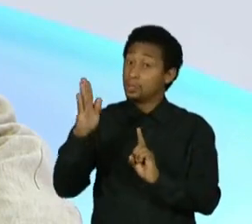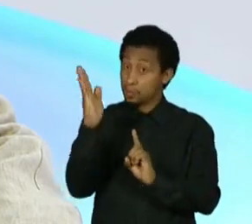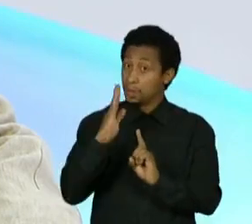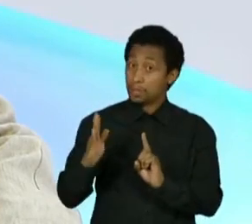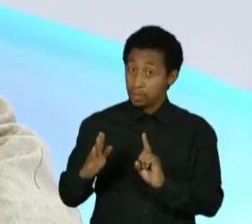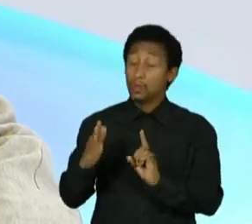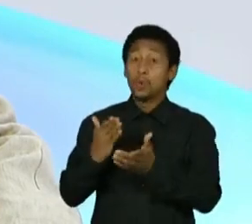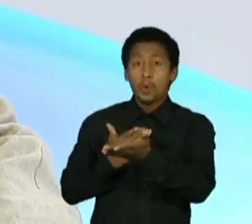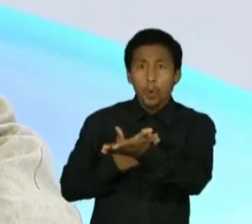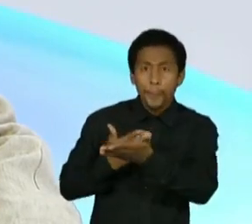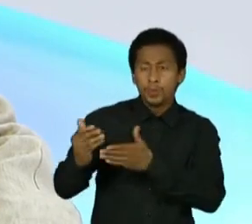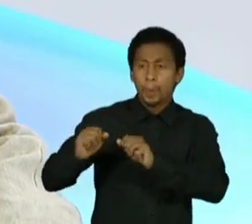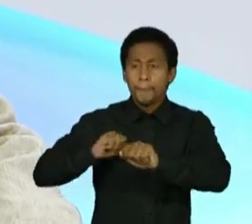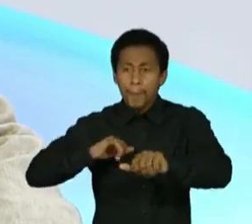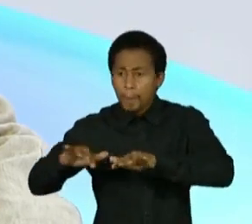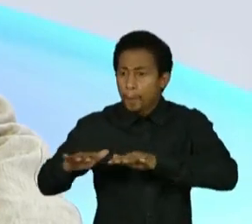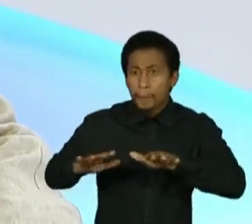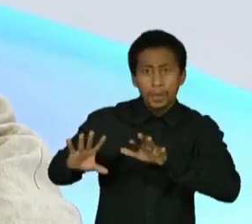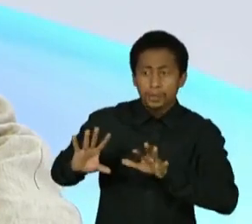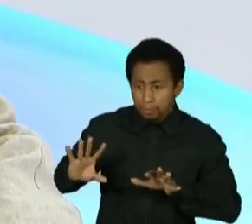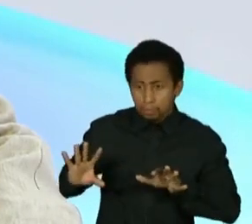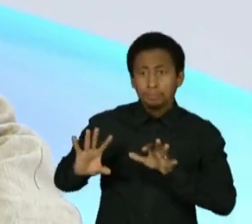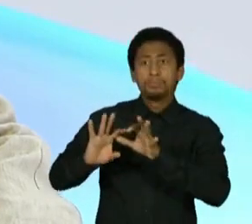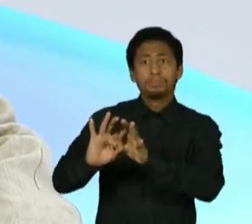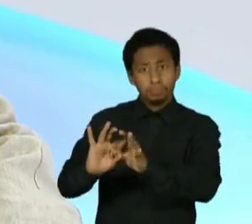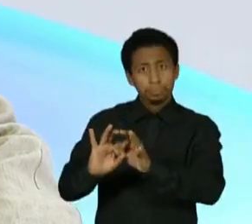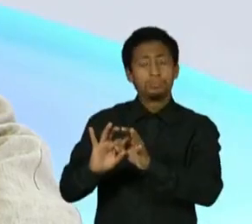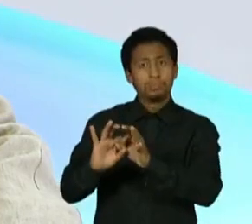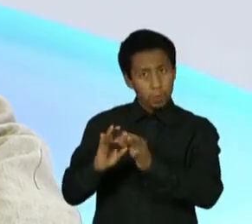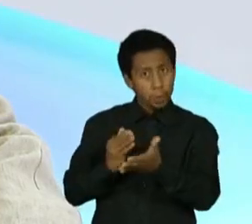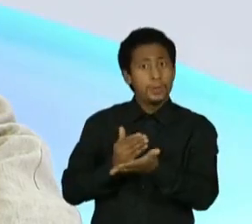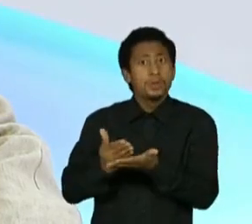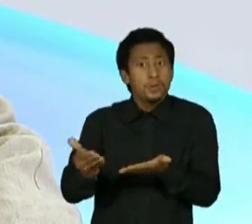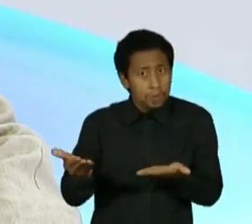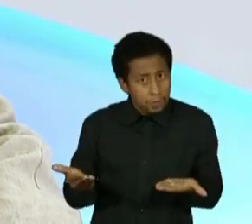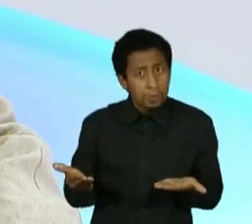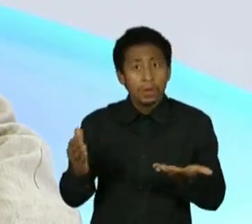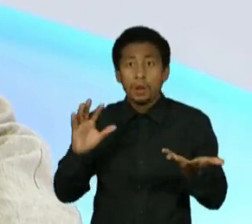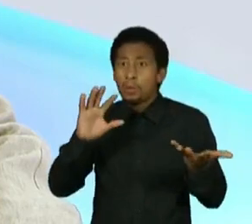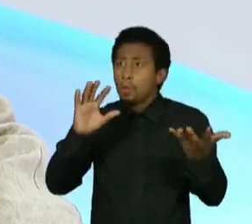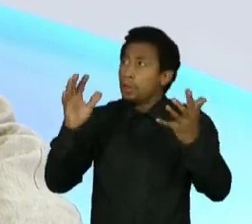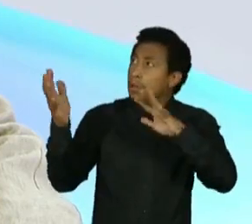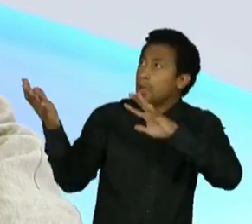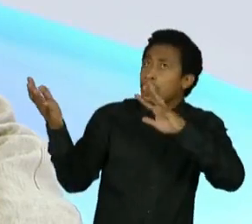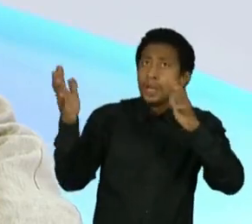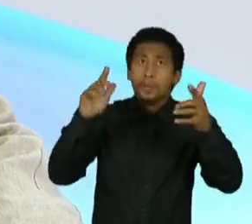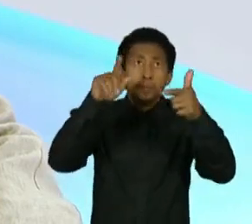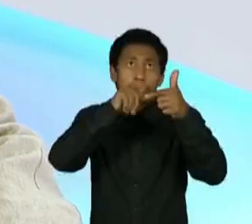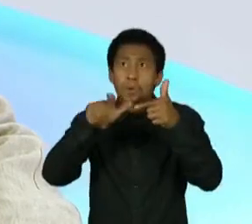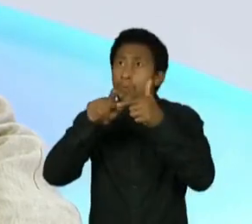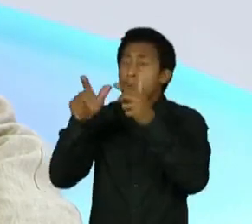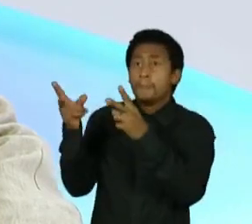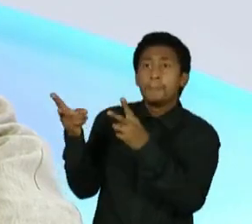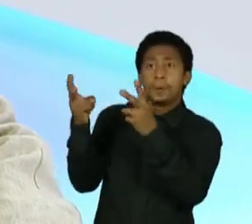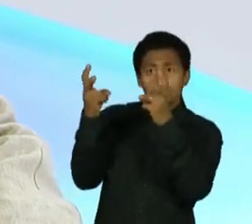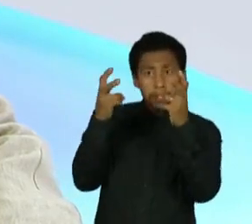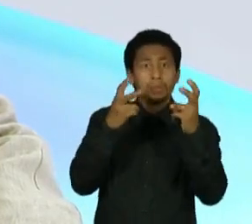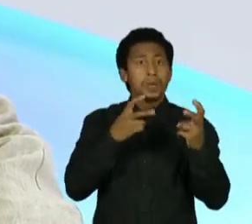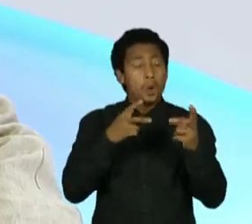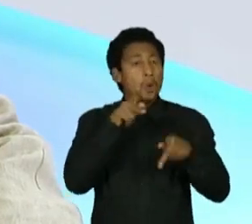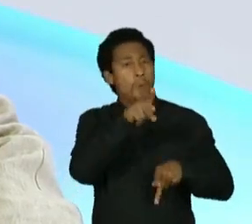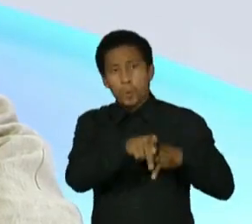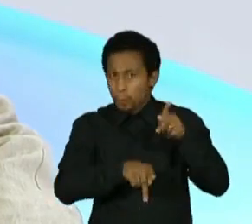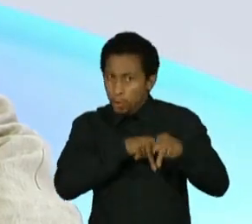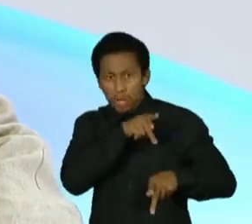temas relativos ao clima a sociedade brasileira teve uma presença na COP 26 muito importante